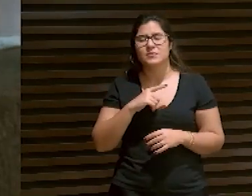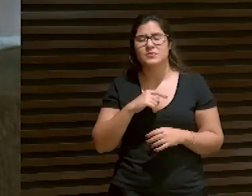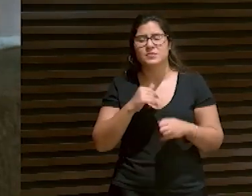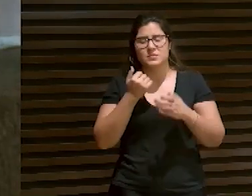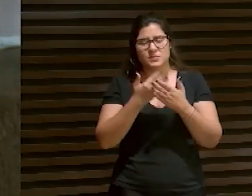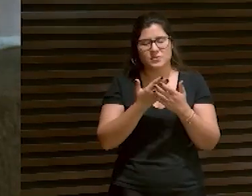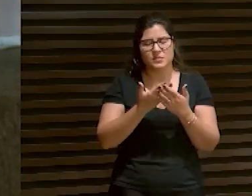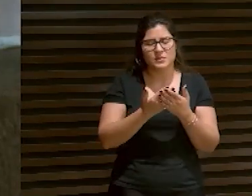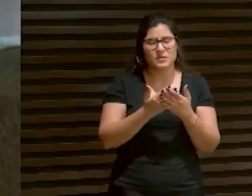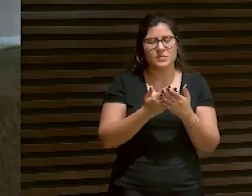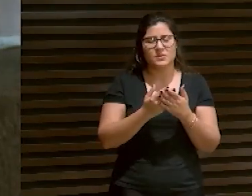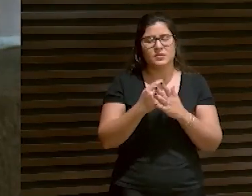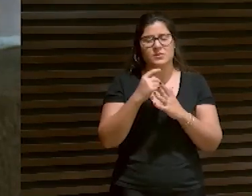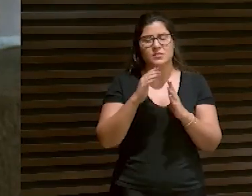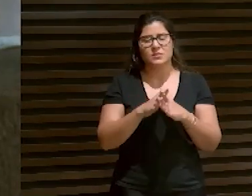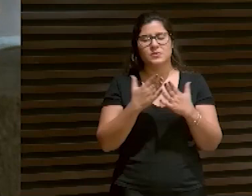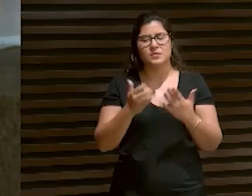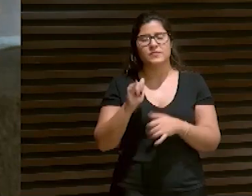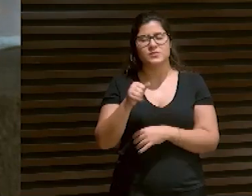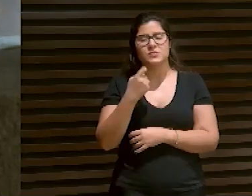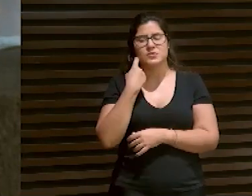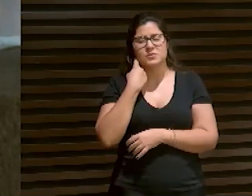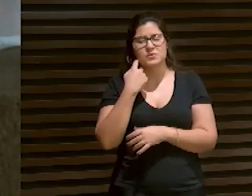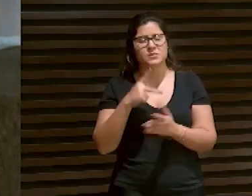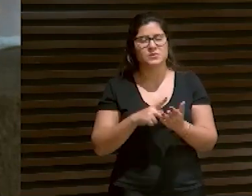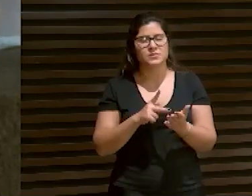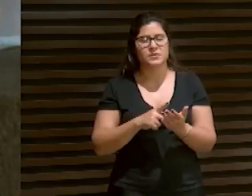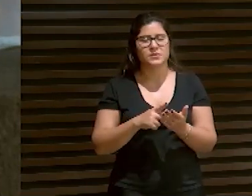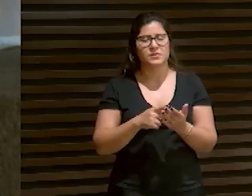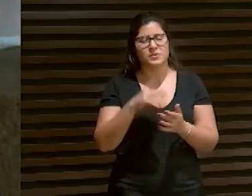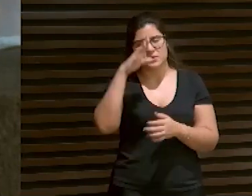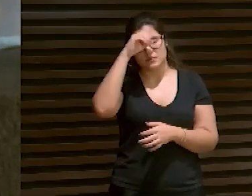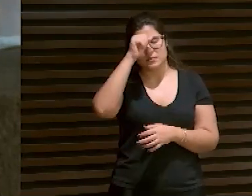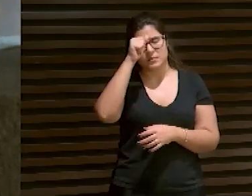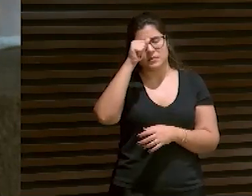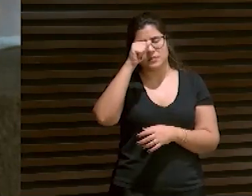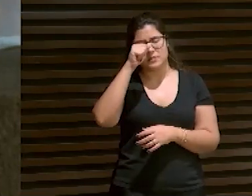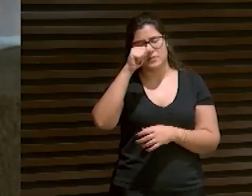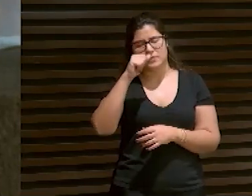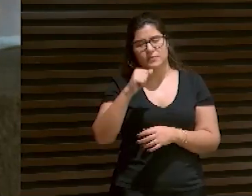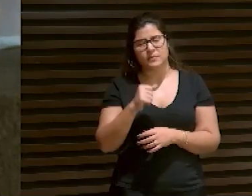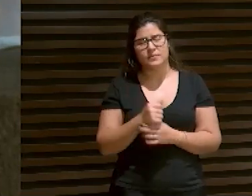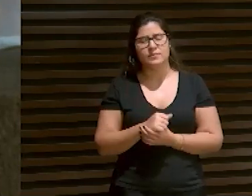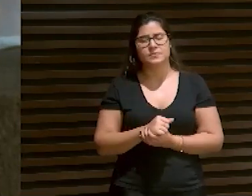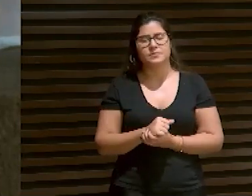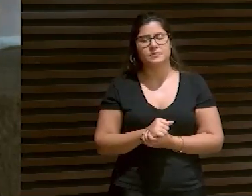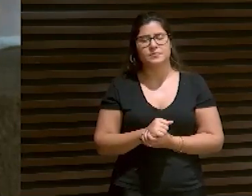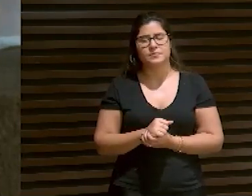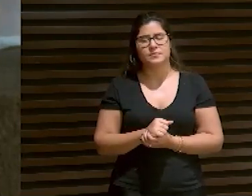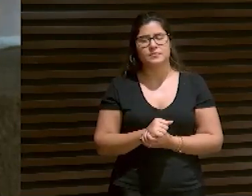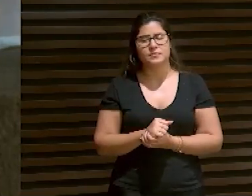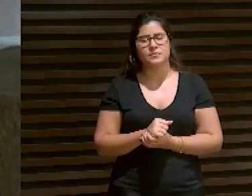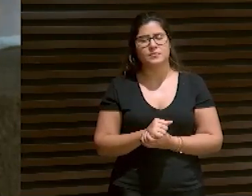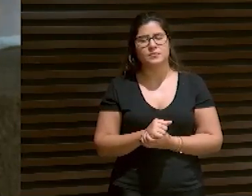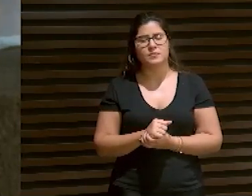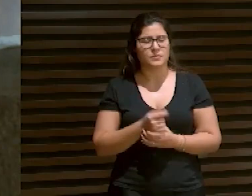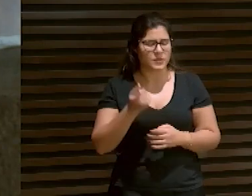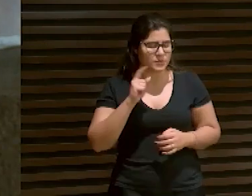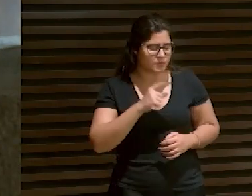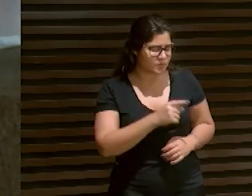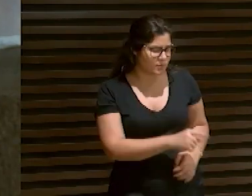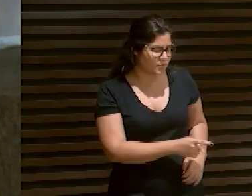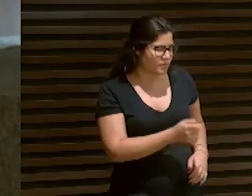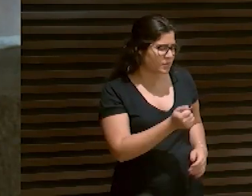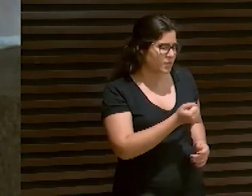livro de Jonas, que essas verdades que nós aprendemos, Pai, que elas venham enraizar